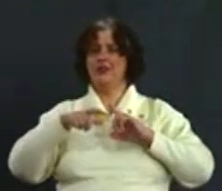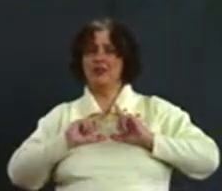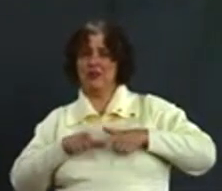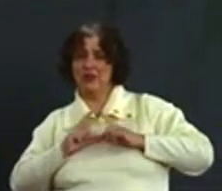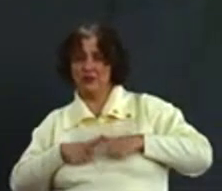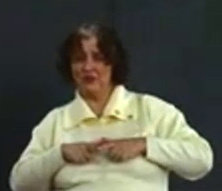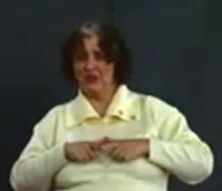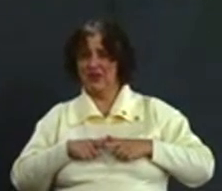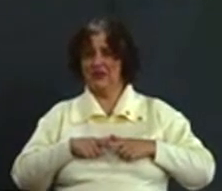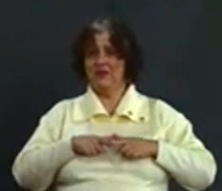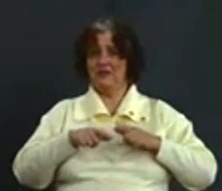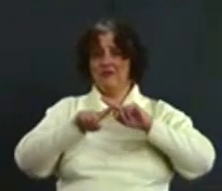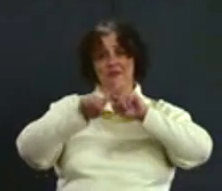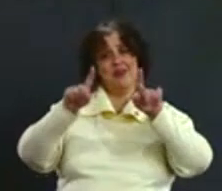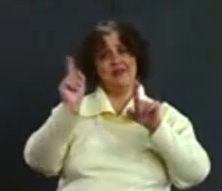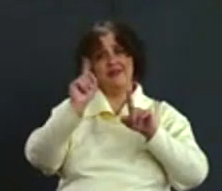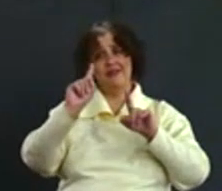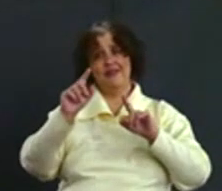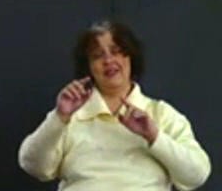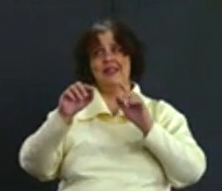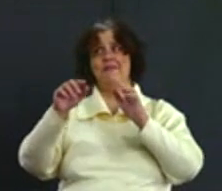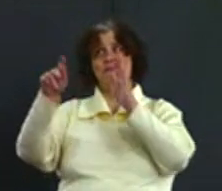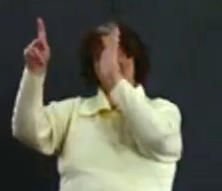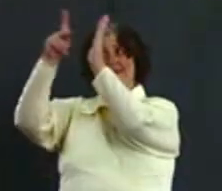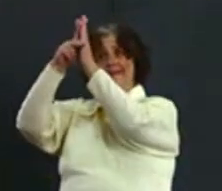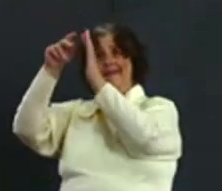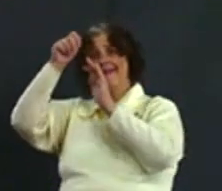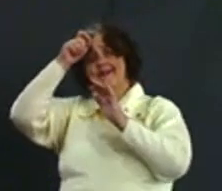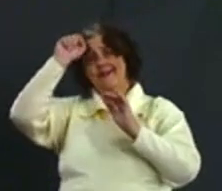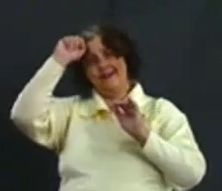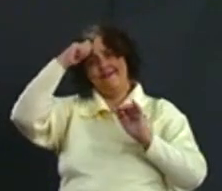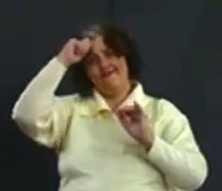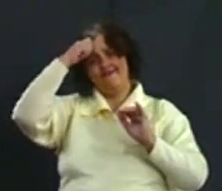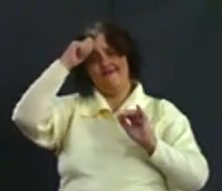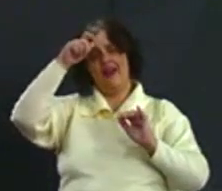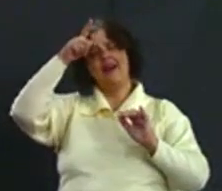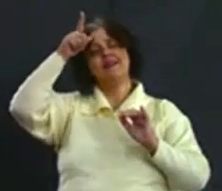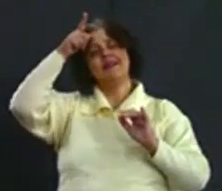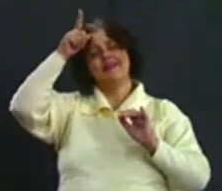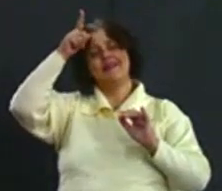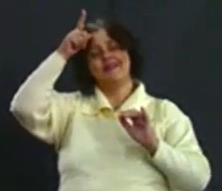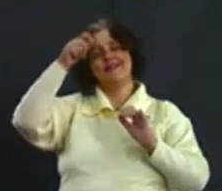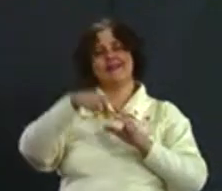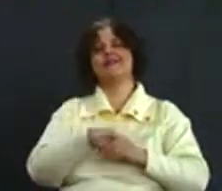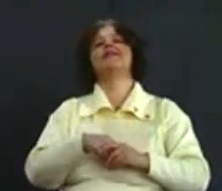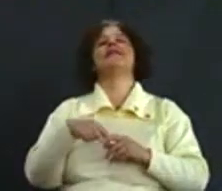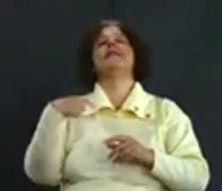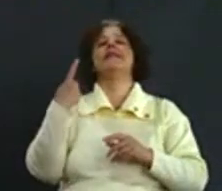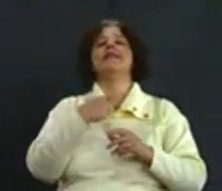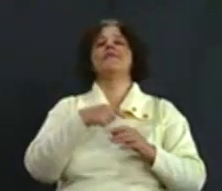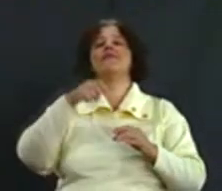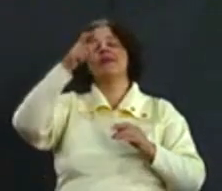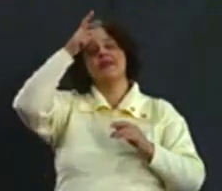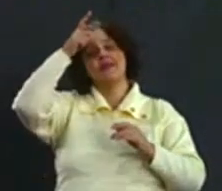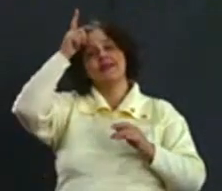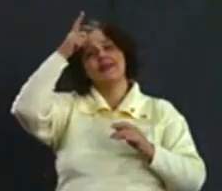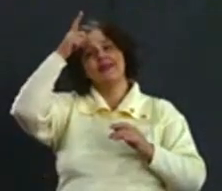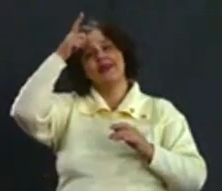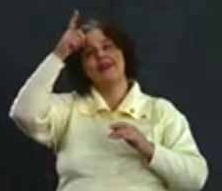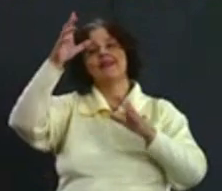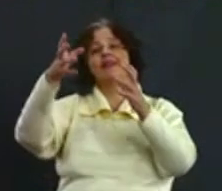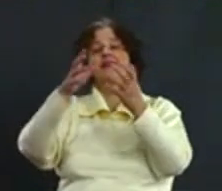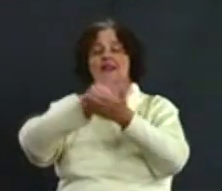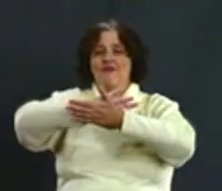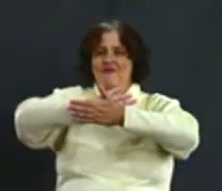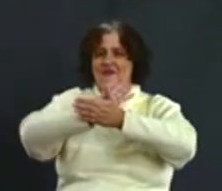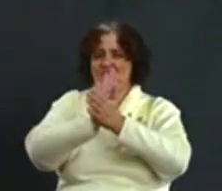Satanás. Não temas as coisas que tens de sofrer. Eis que o diabo está para lançar em prisão alguns